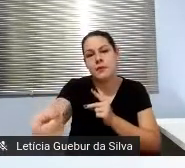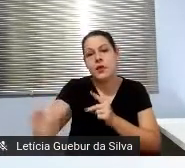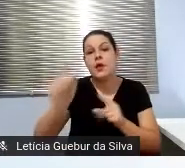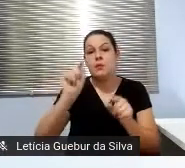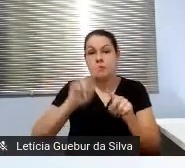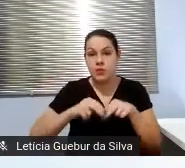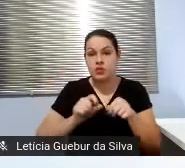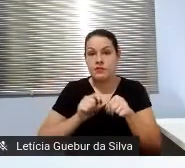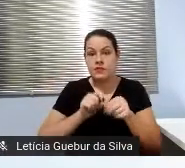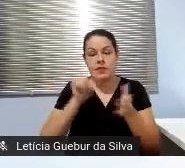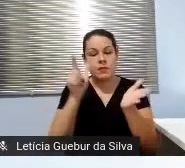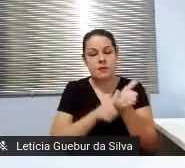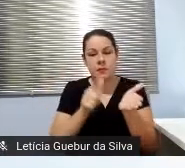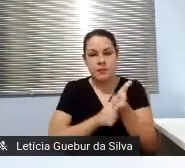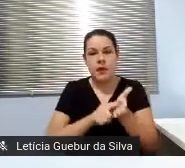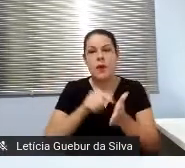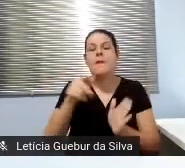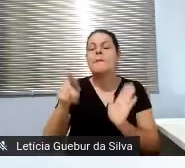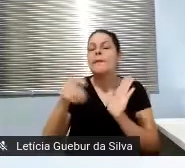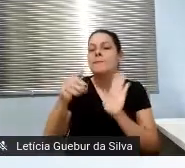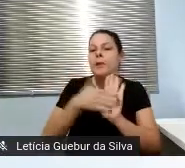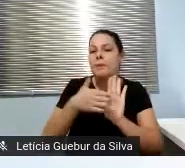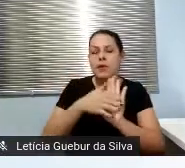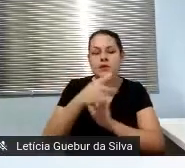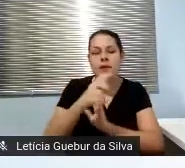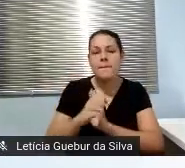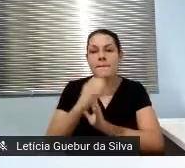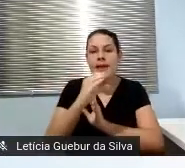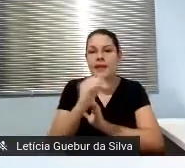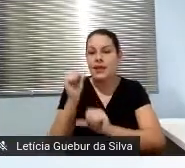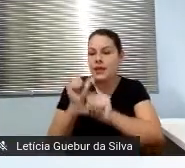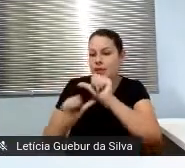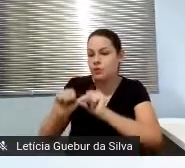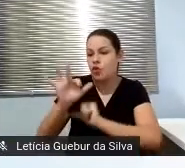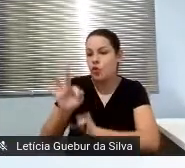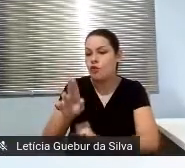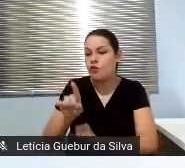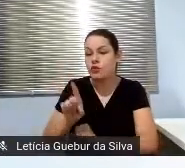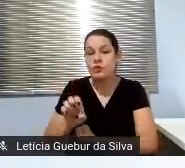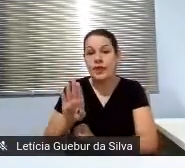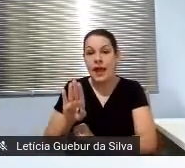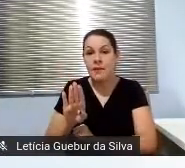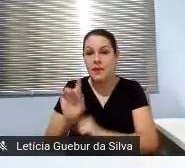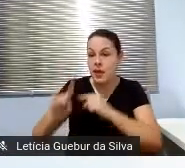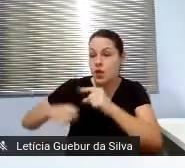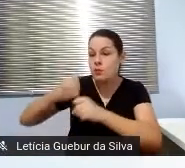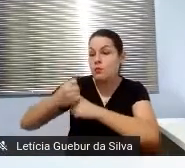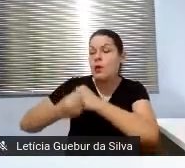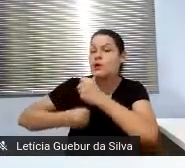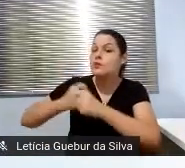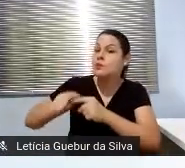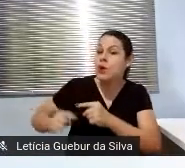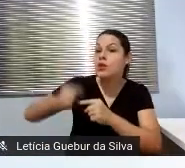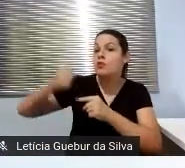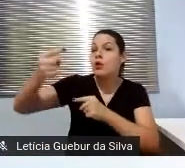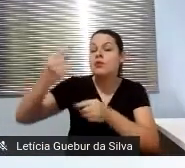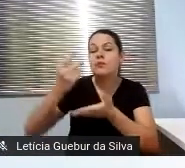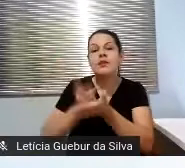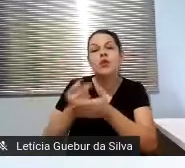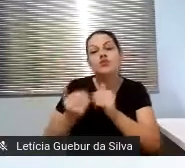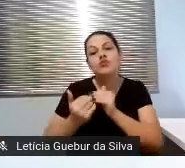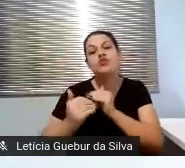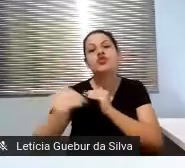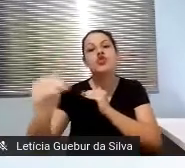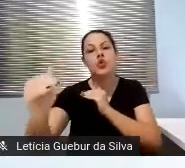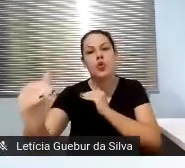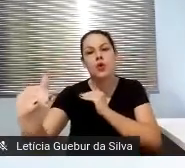emenda à Constituição, uma PEC, que tornou o Fundeb permanente este ano, para valer a partir de 2021. Para isso, precisava de um